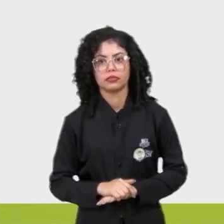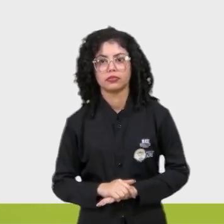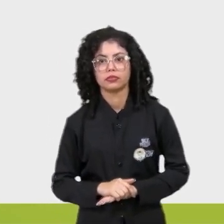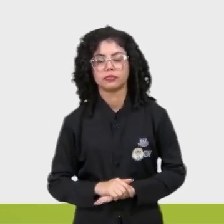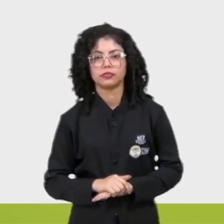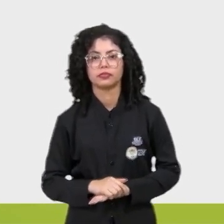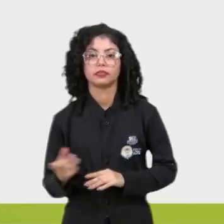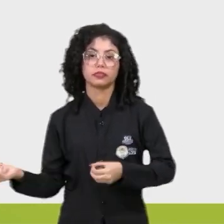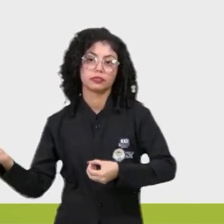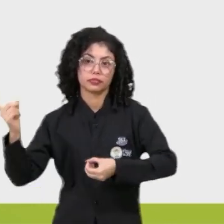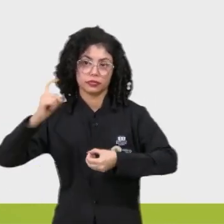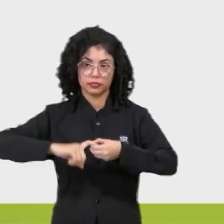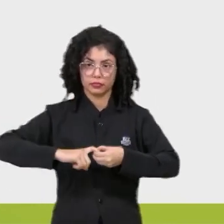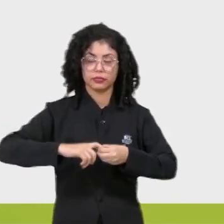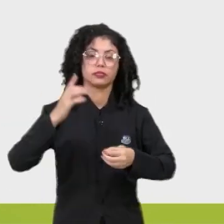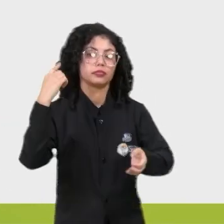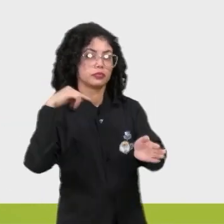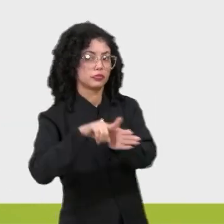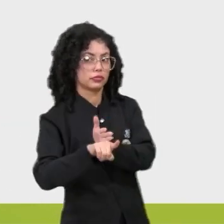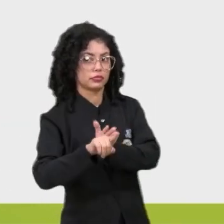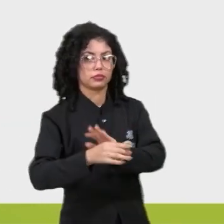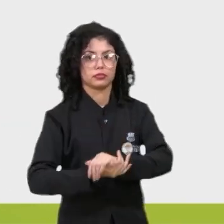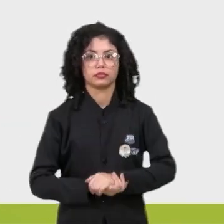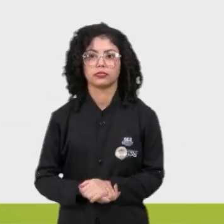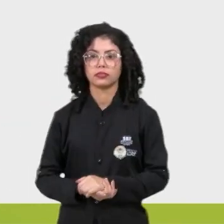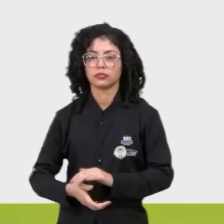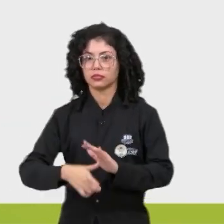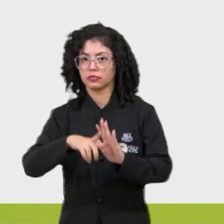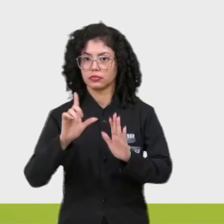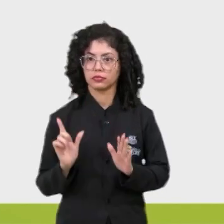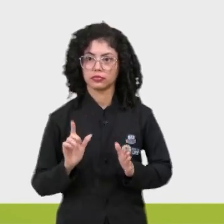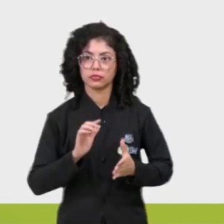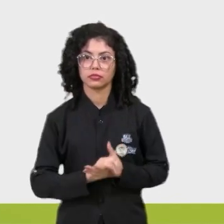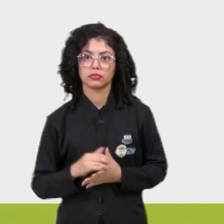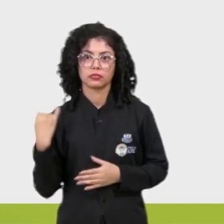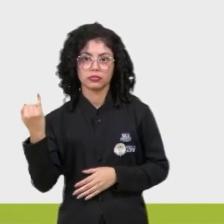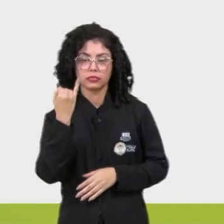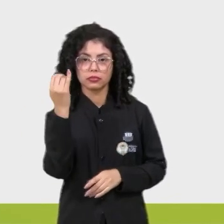E vamos retomar a questão, tá? Antes da questão, gente,